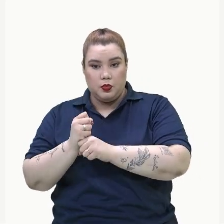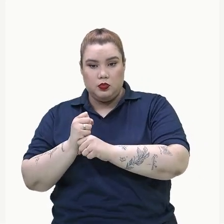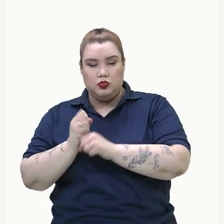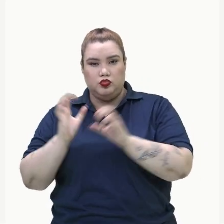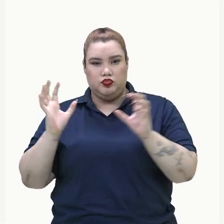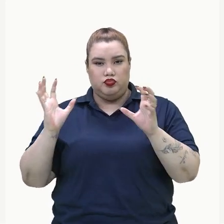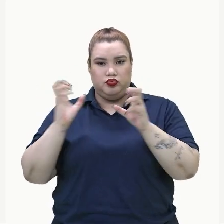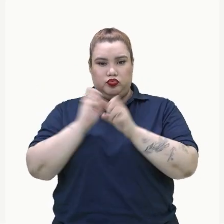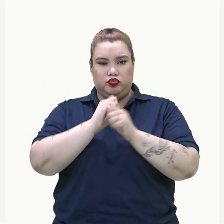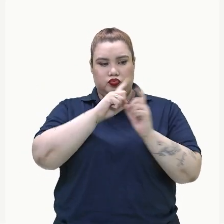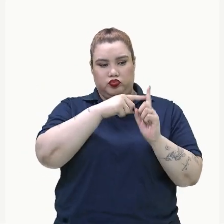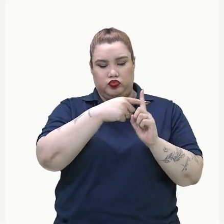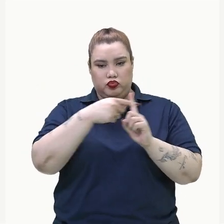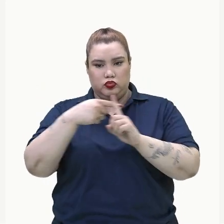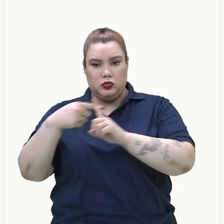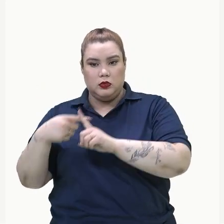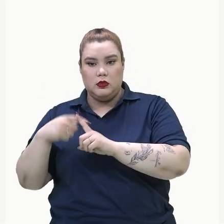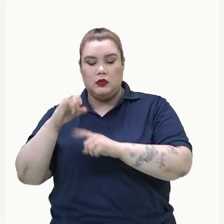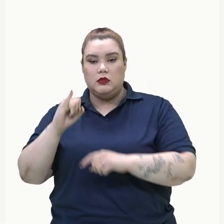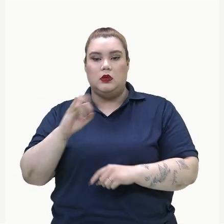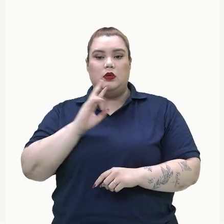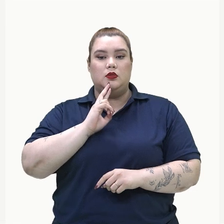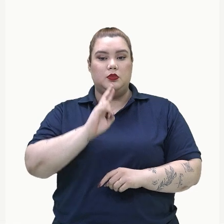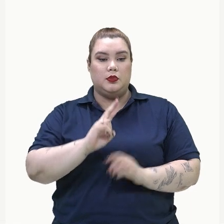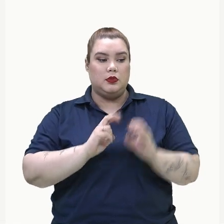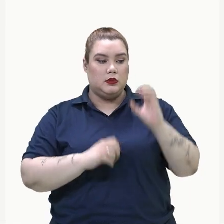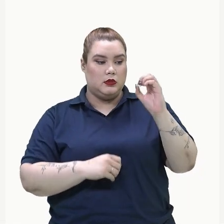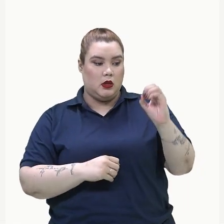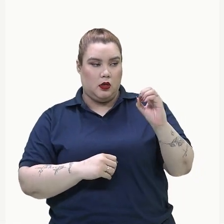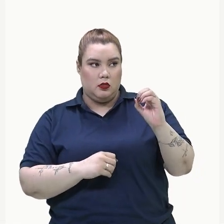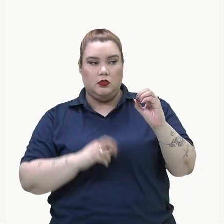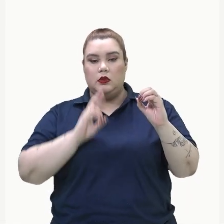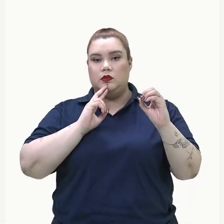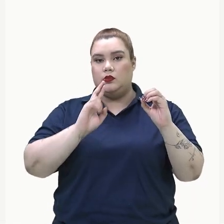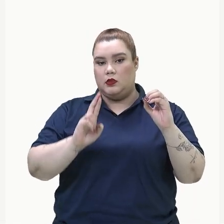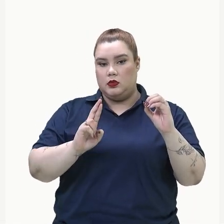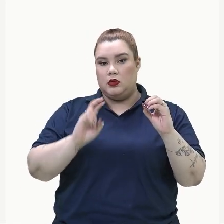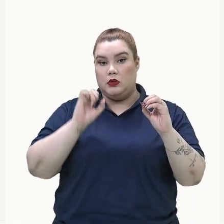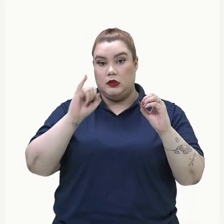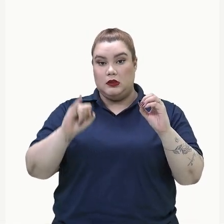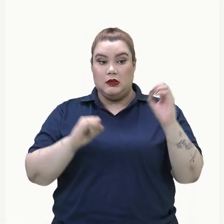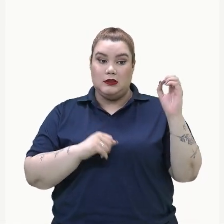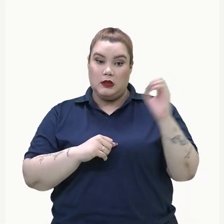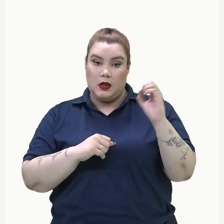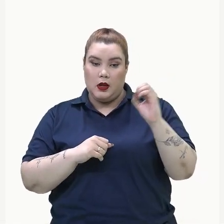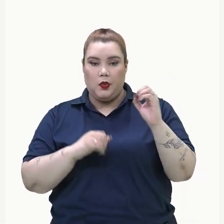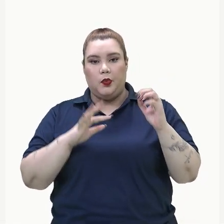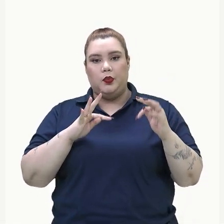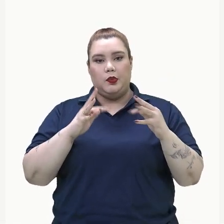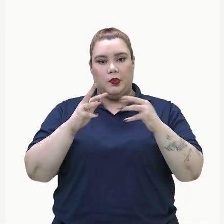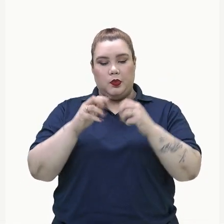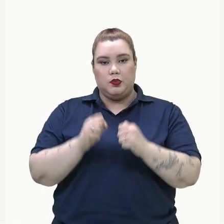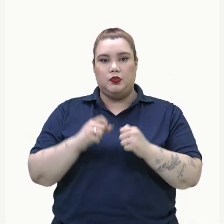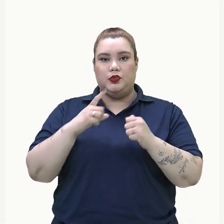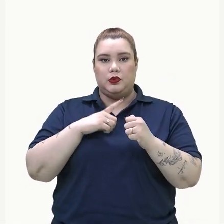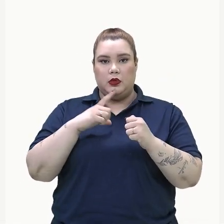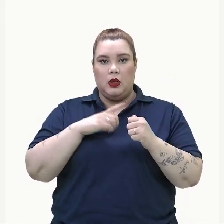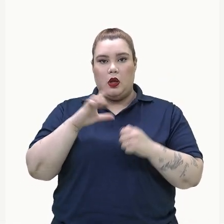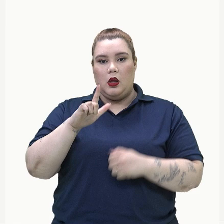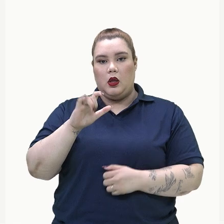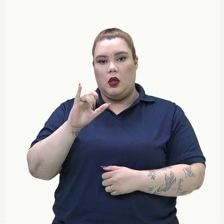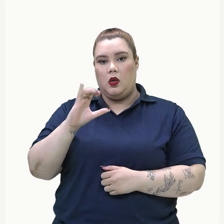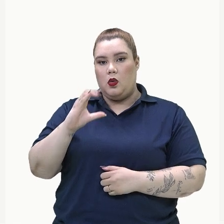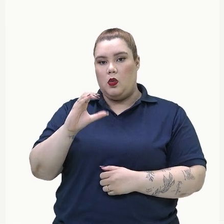tá? Se der 0, ele vai ser colinear, né? Estarão todos alinhados. Se der